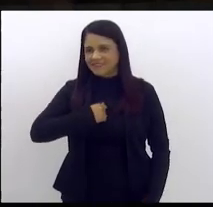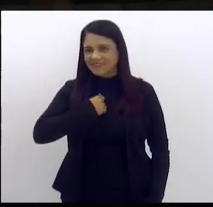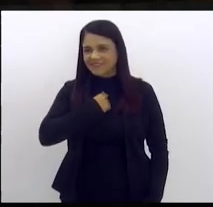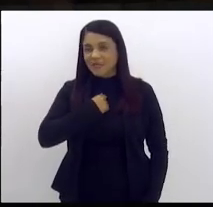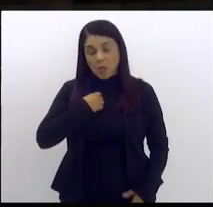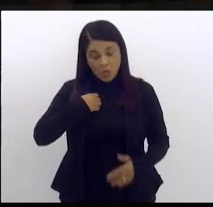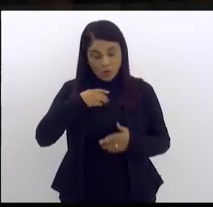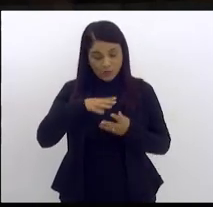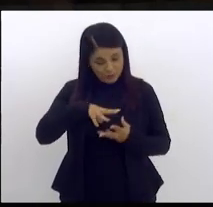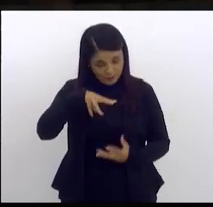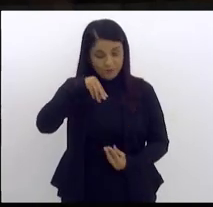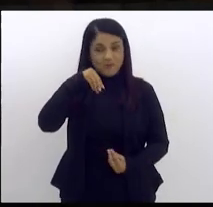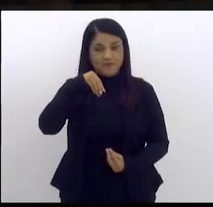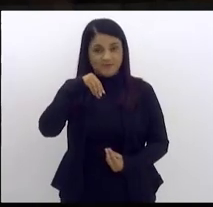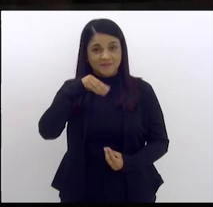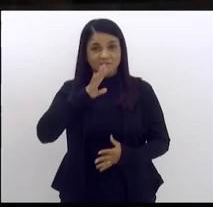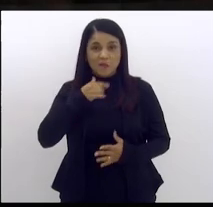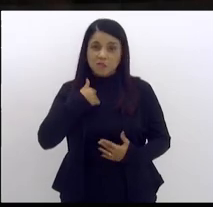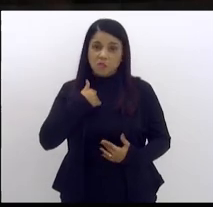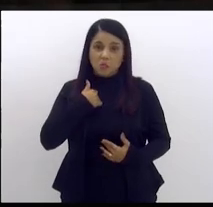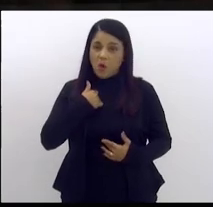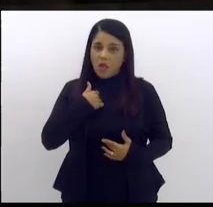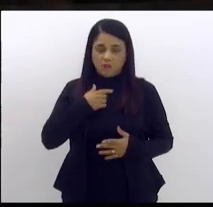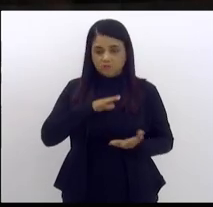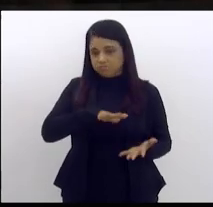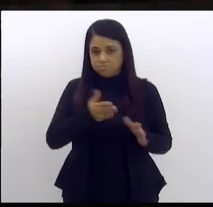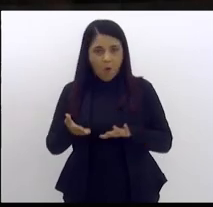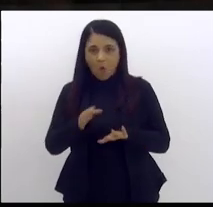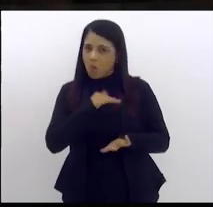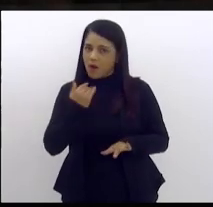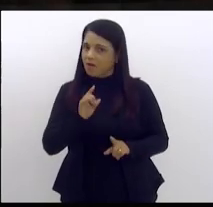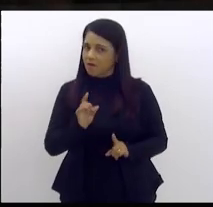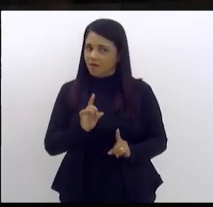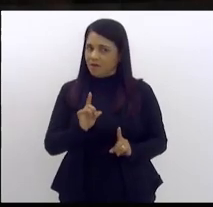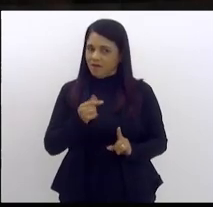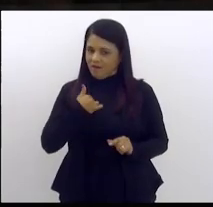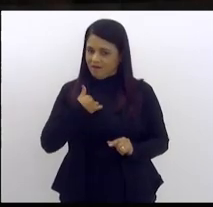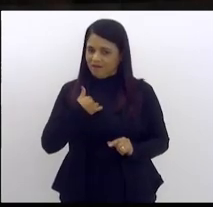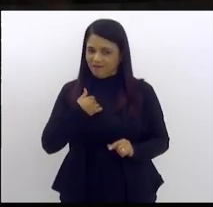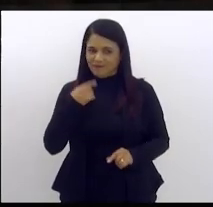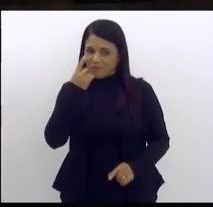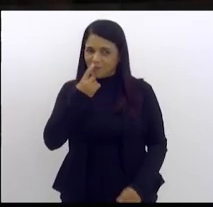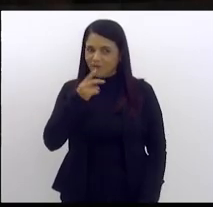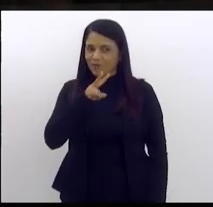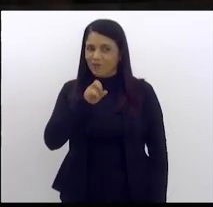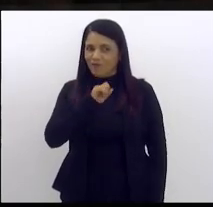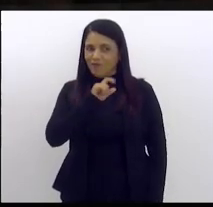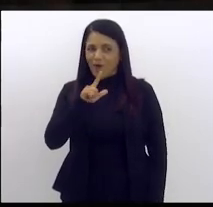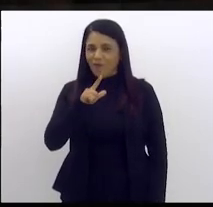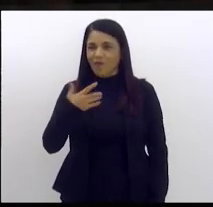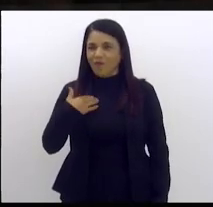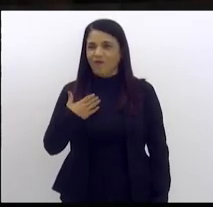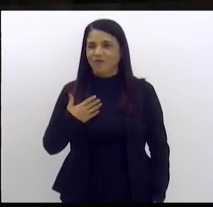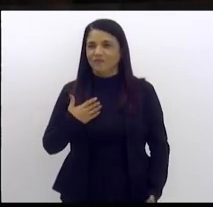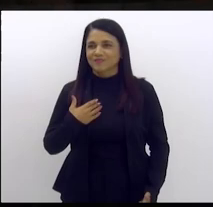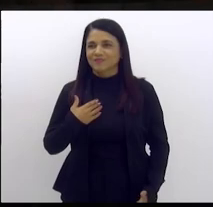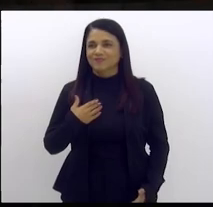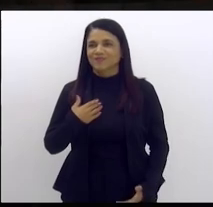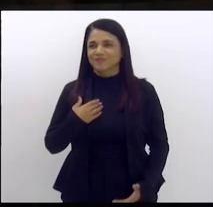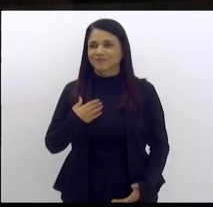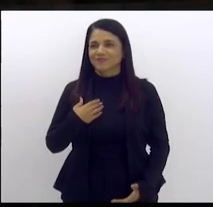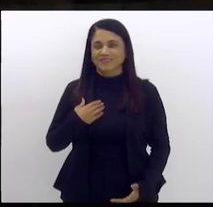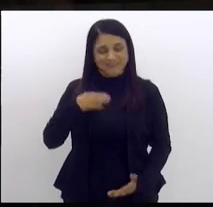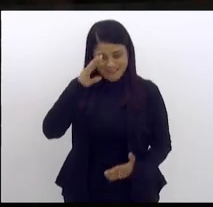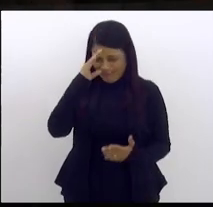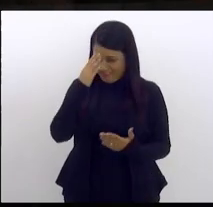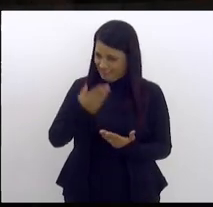Espírita mas eu juro que eu ainda não desencarnei entendeu Deputado Val vi não acreditável né